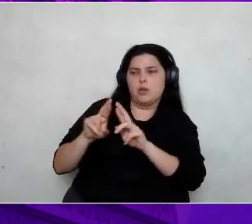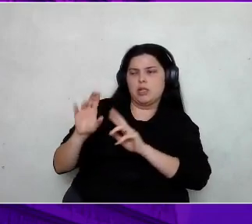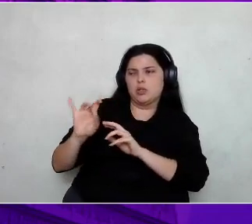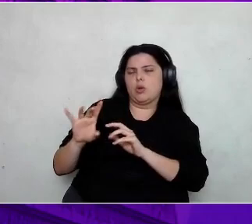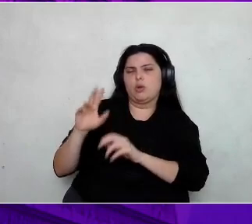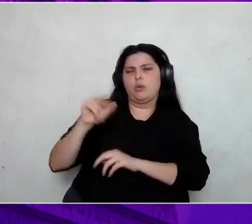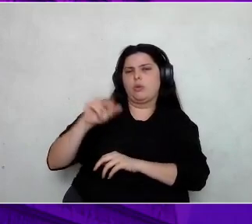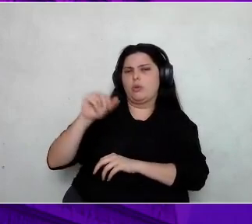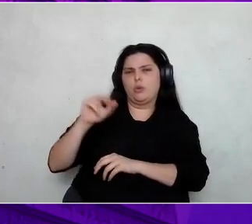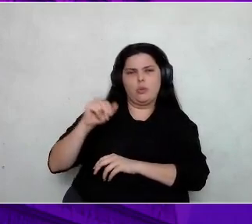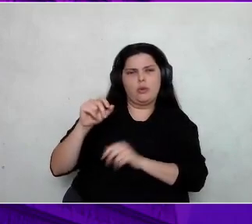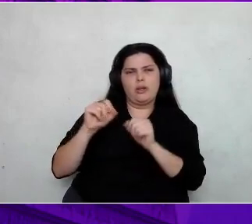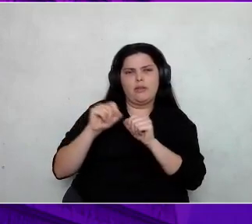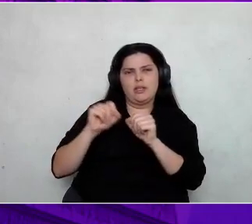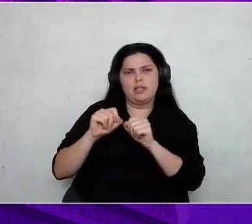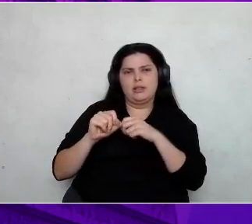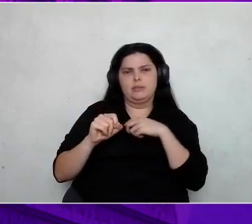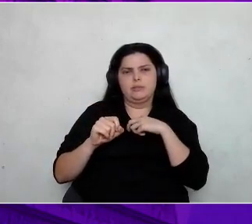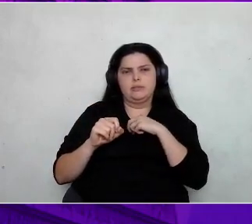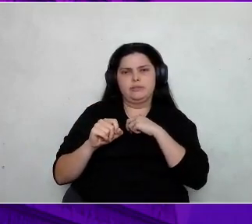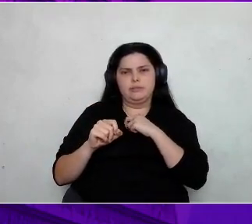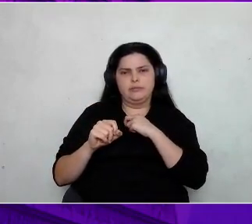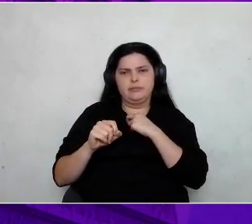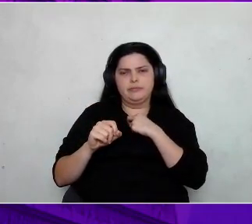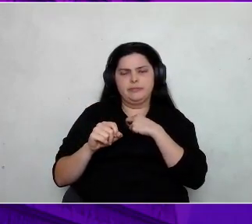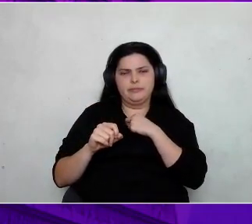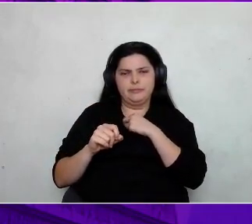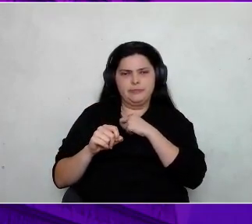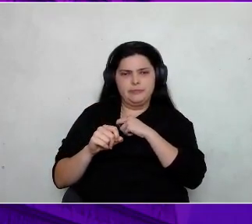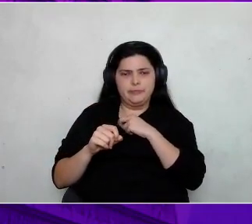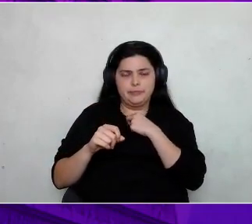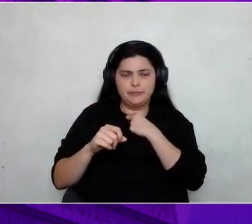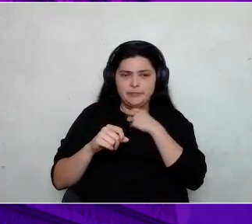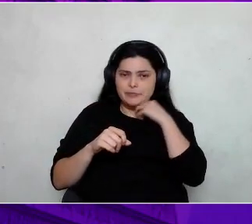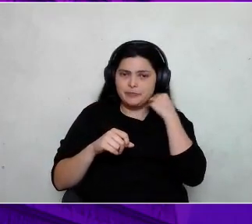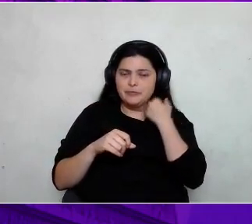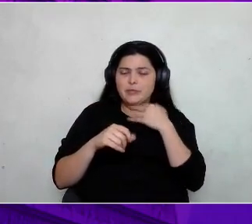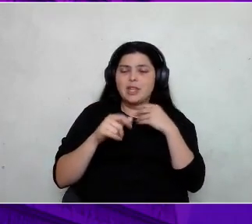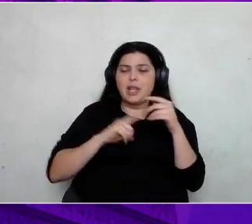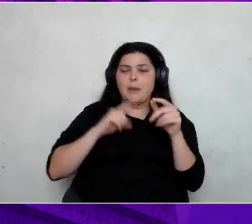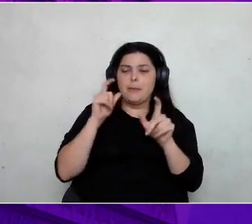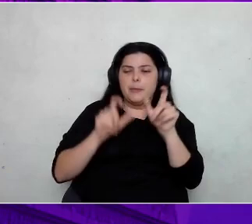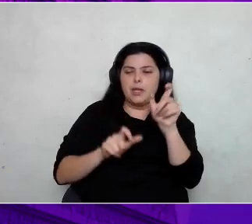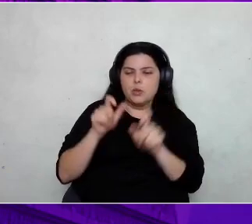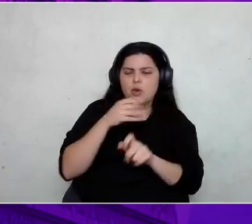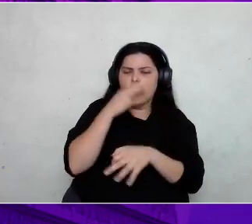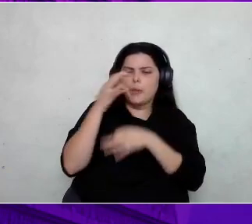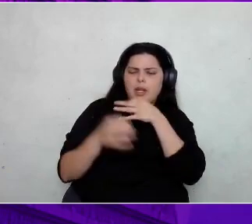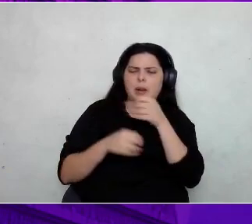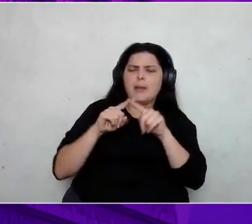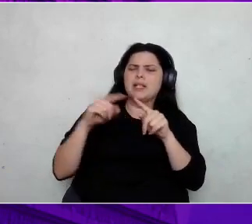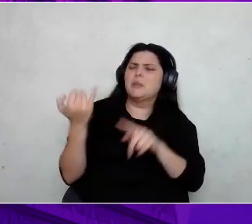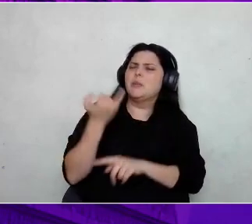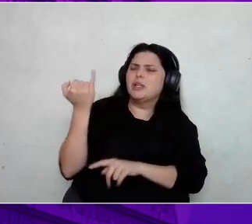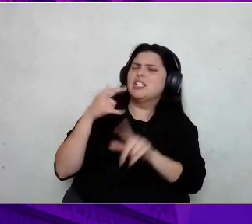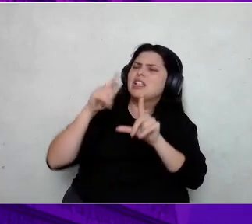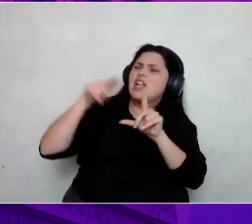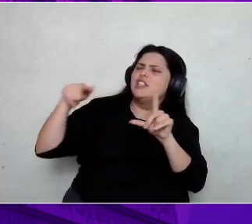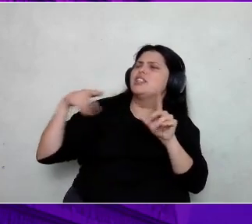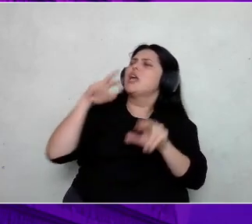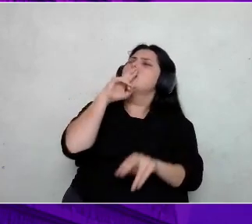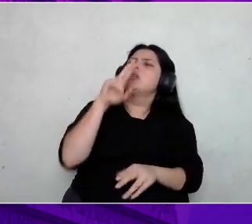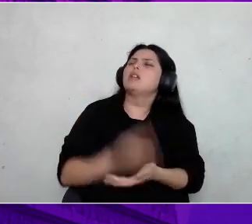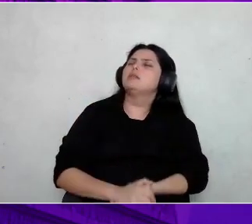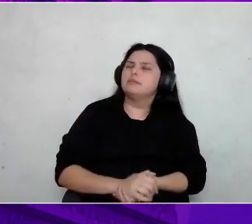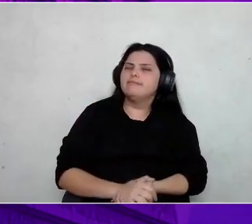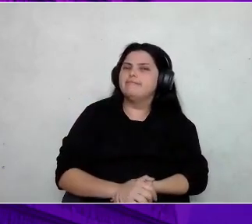machine learning naquilo ali. E daí vai ter alguém que vai argumentar, mas e a relevância estatística desse resultado? E vocês sabem que ela não é a